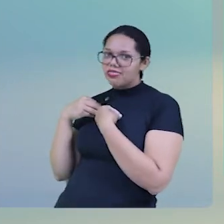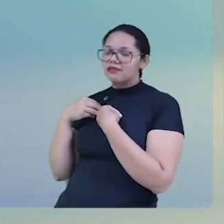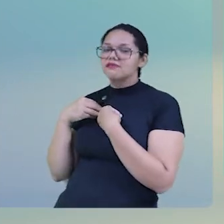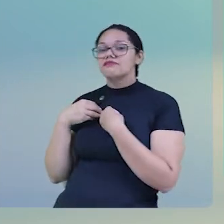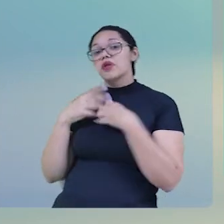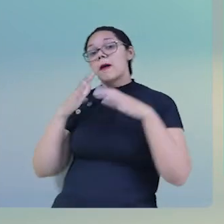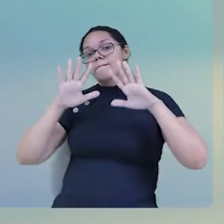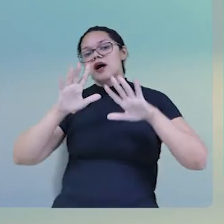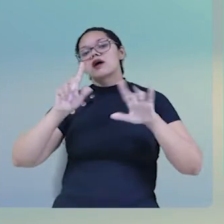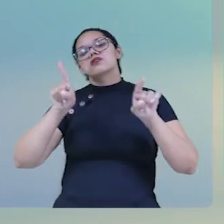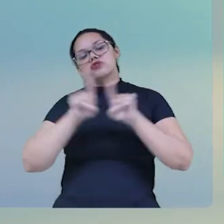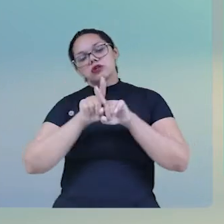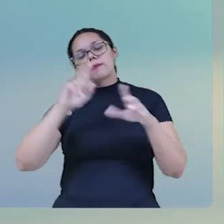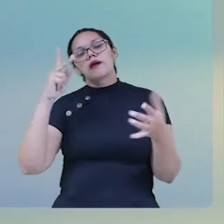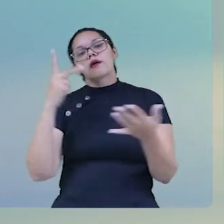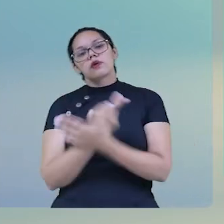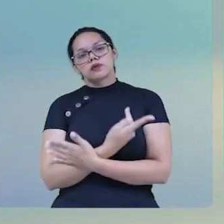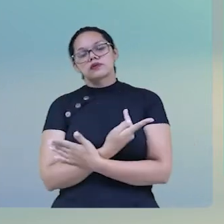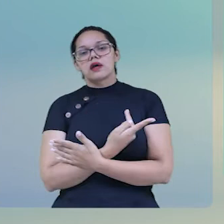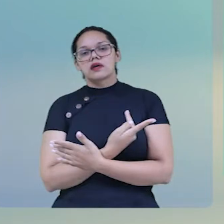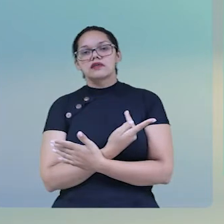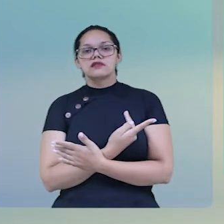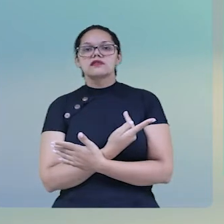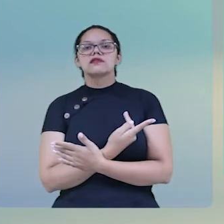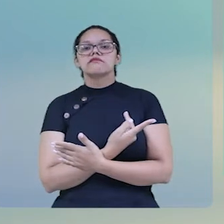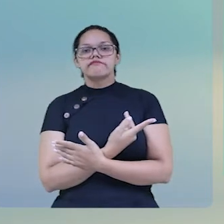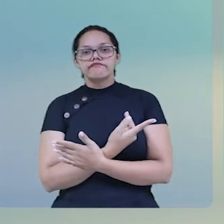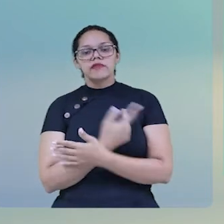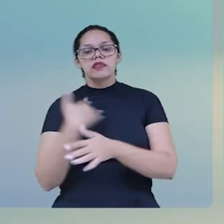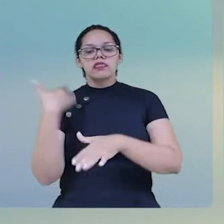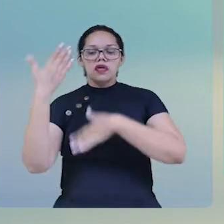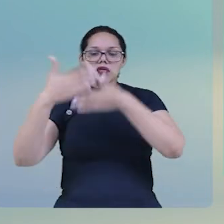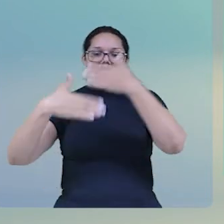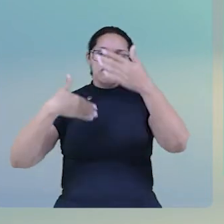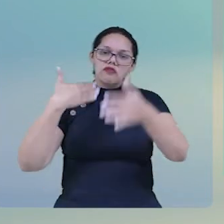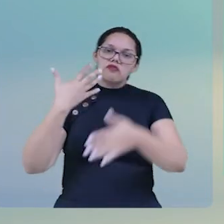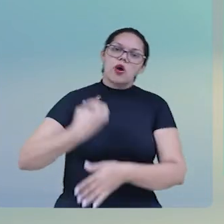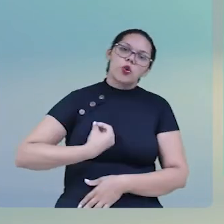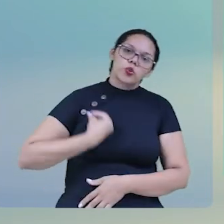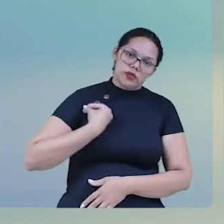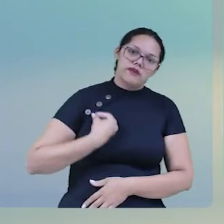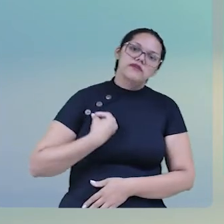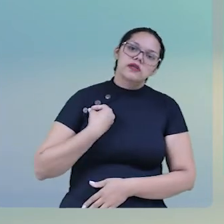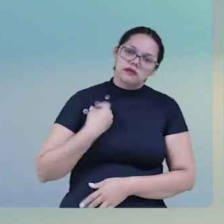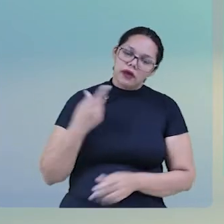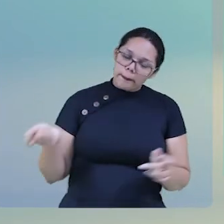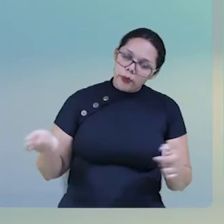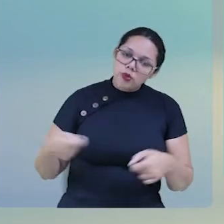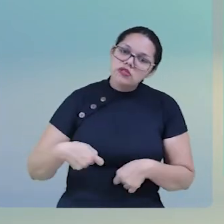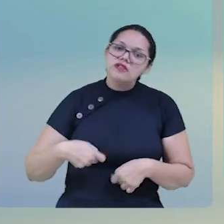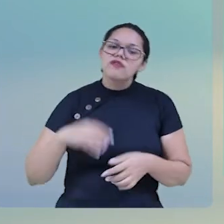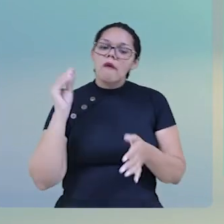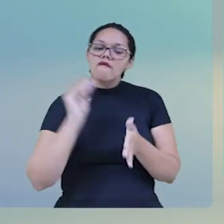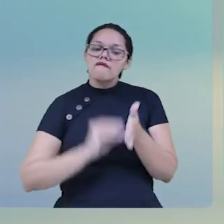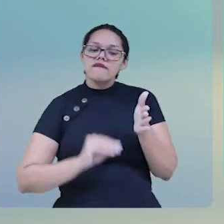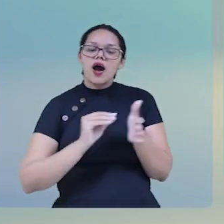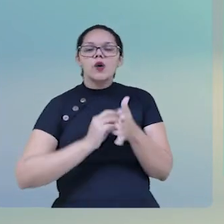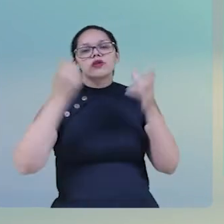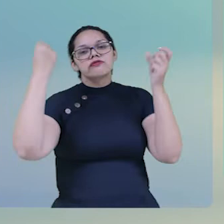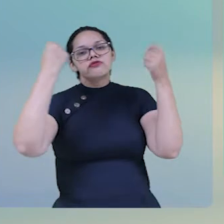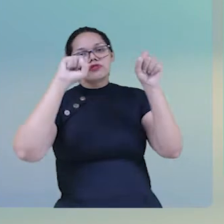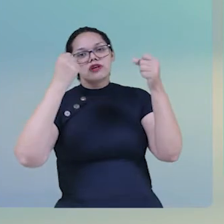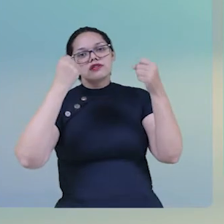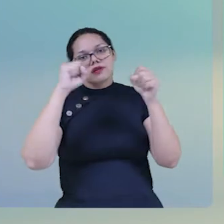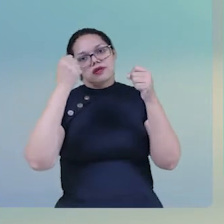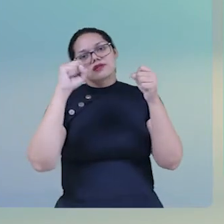mas alguns casos também podemos desenvolver essa doença por falta dos nossos